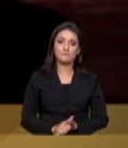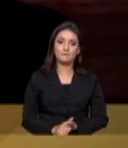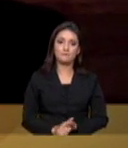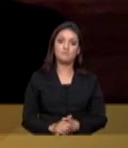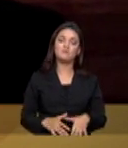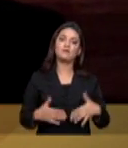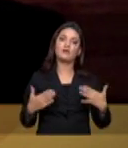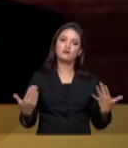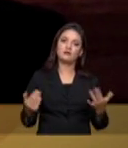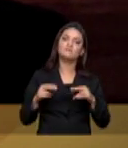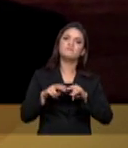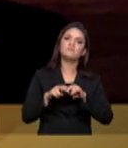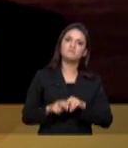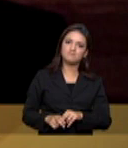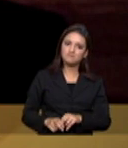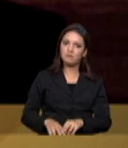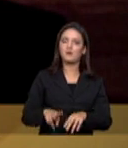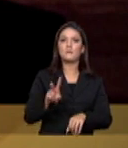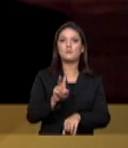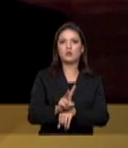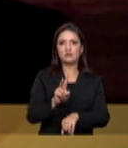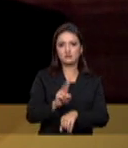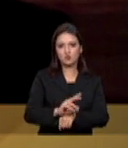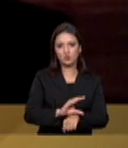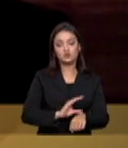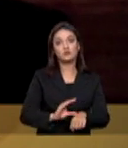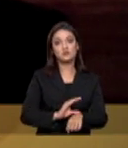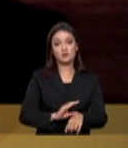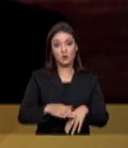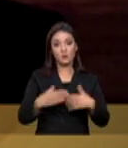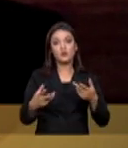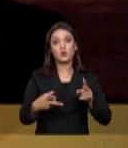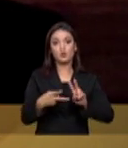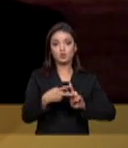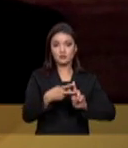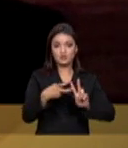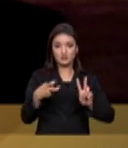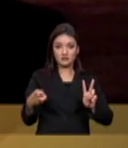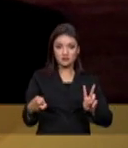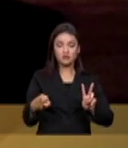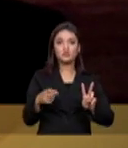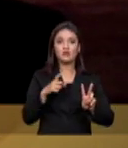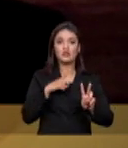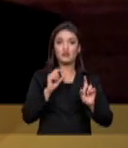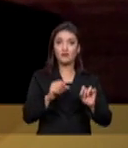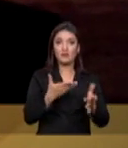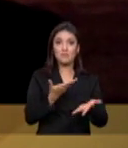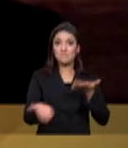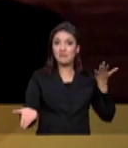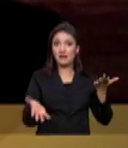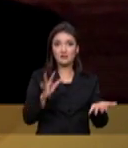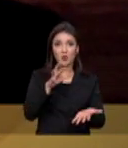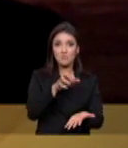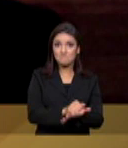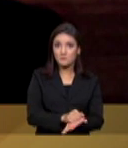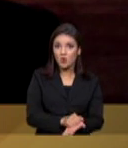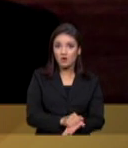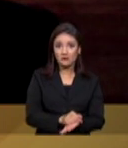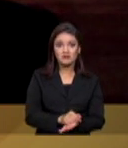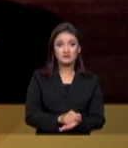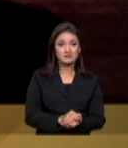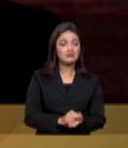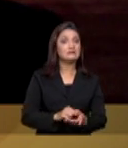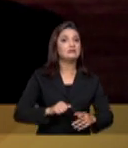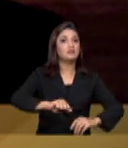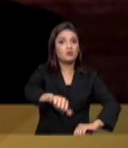da proteção condicionado legislativo os índios foram efetivamente desapossado de grande